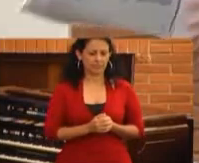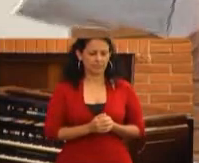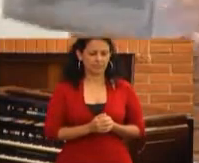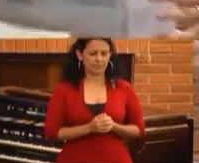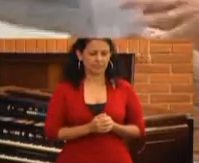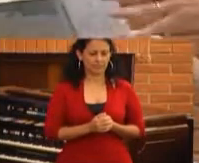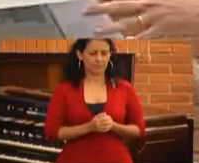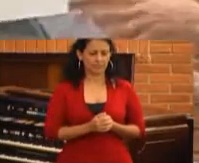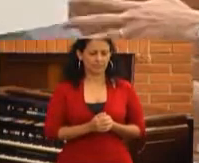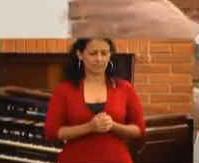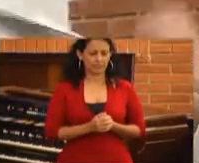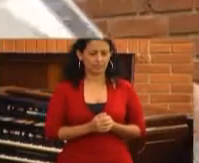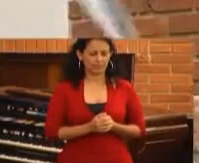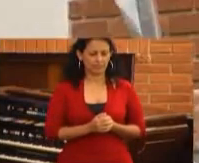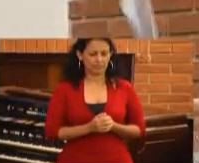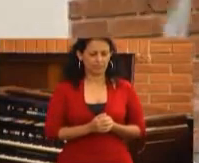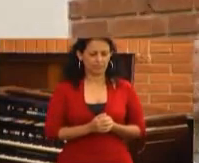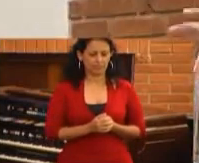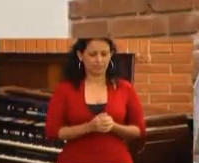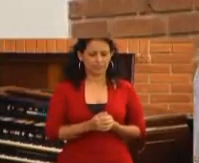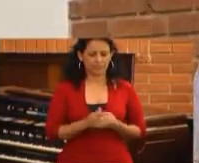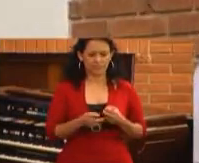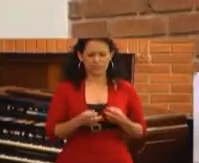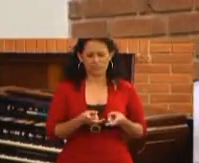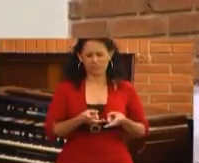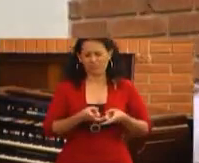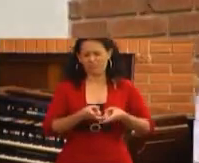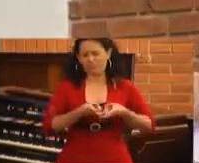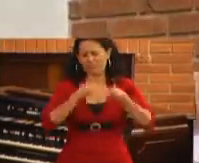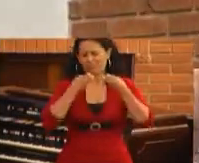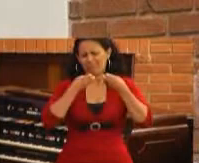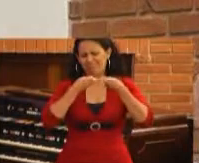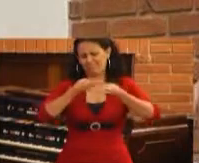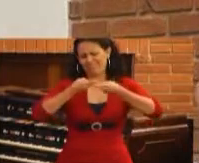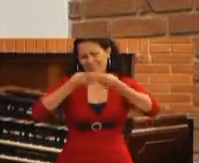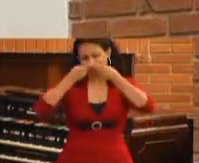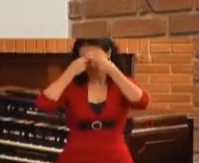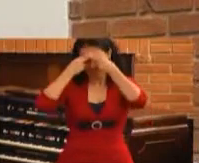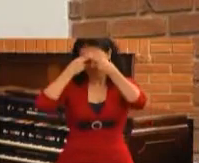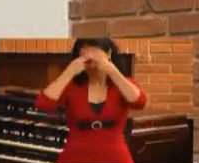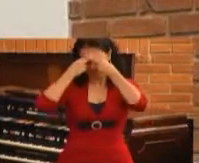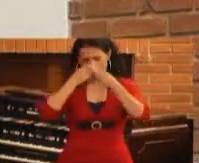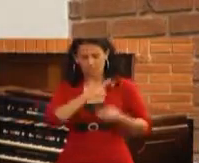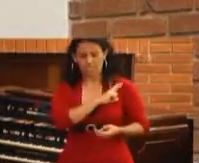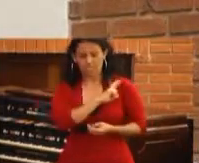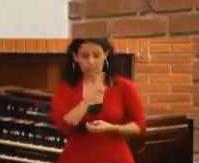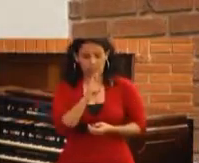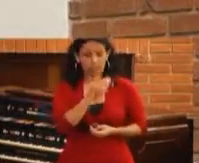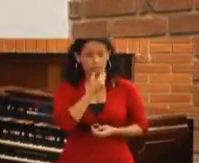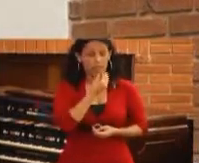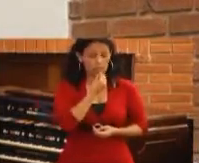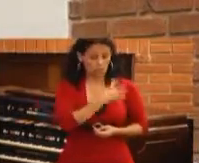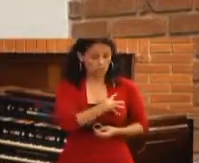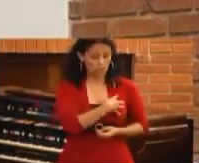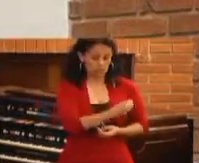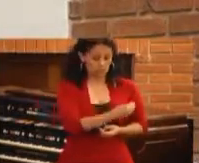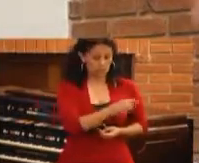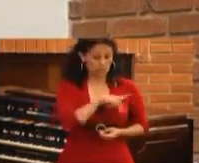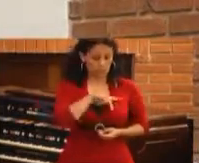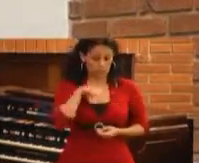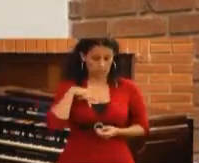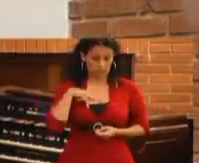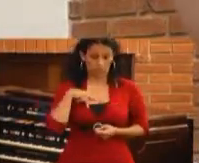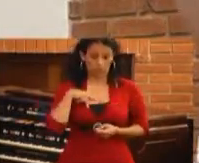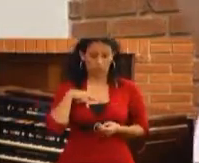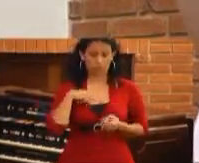um decepcionado com a religião, filho de pastor luterano, e